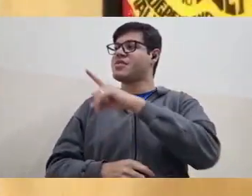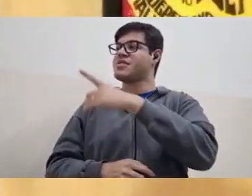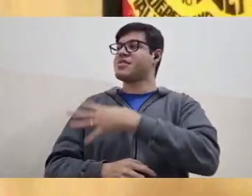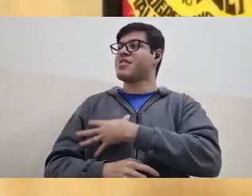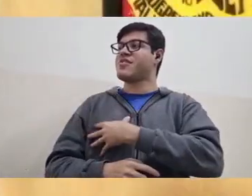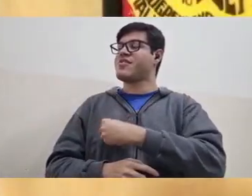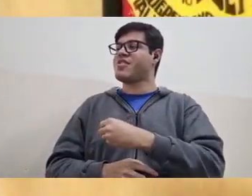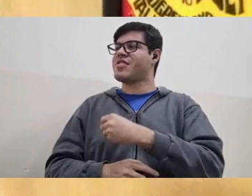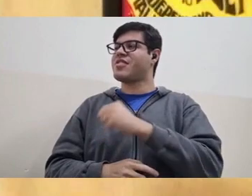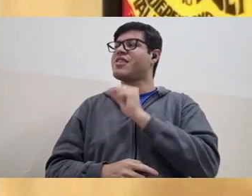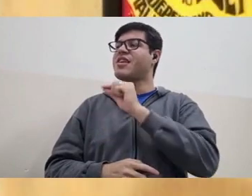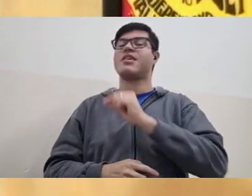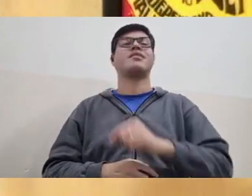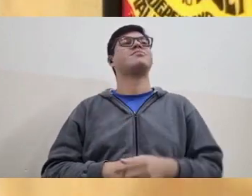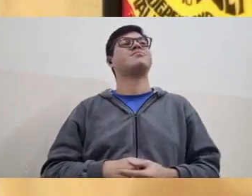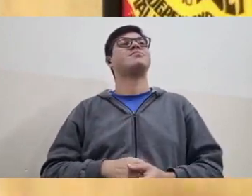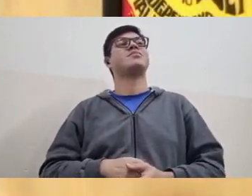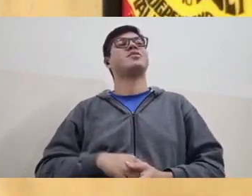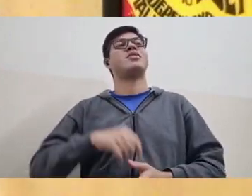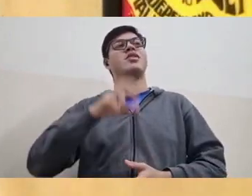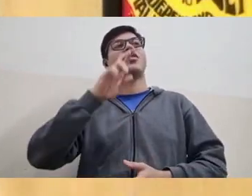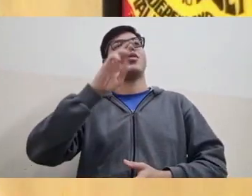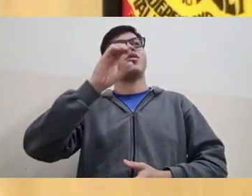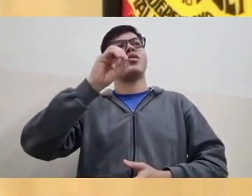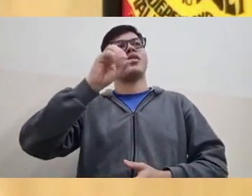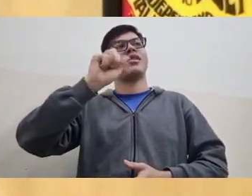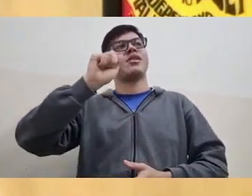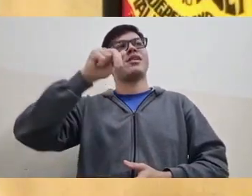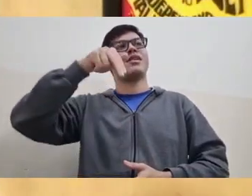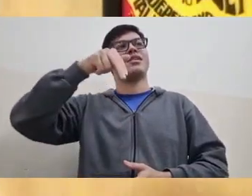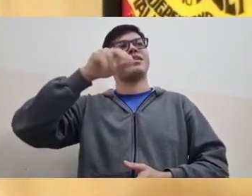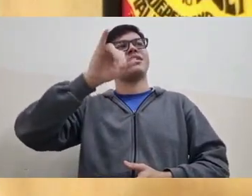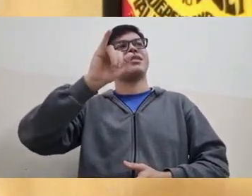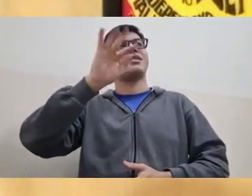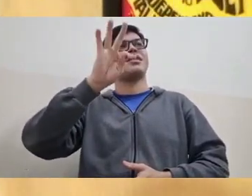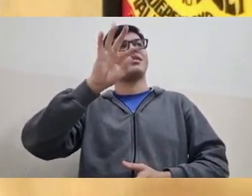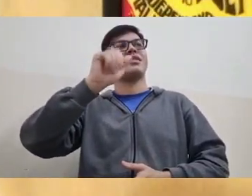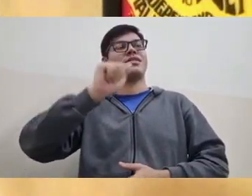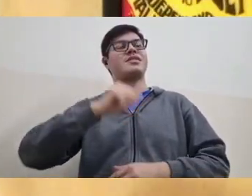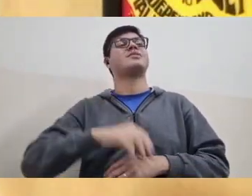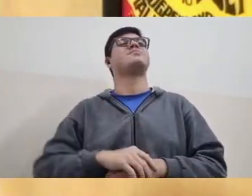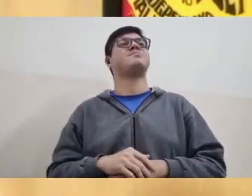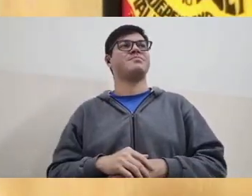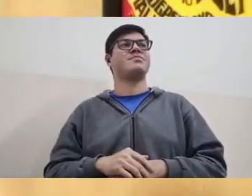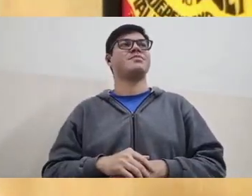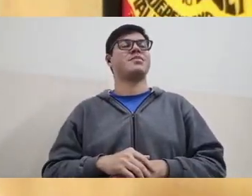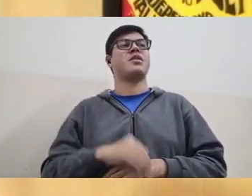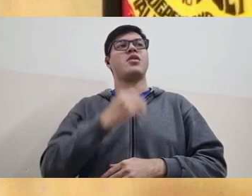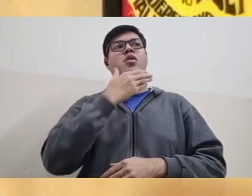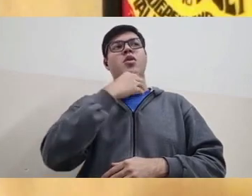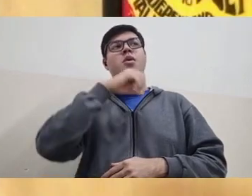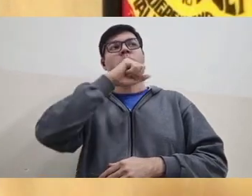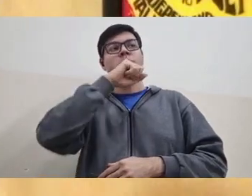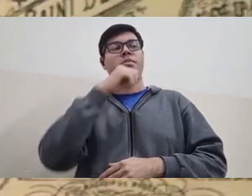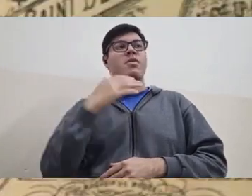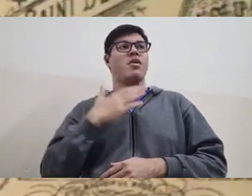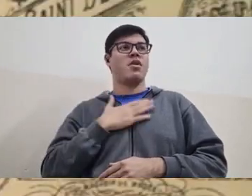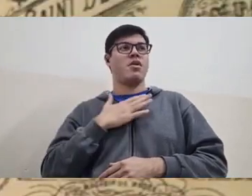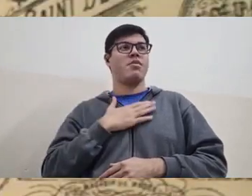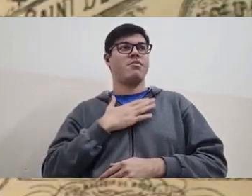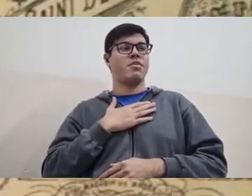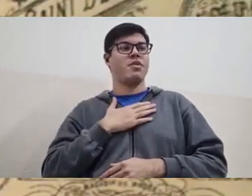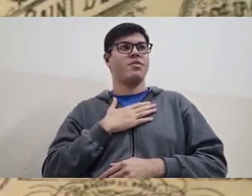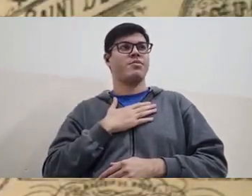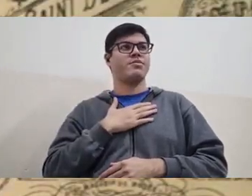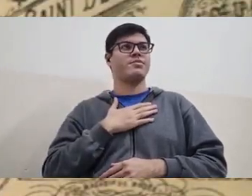Juanita. Exato. Ela foi secretária de Ação Social. Exato. E o seu pai foi secretário alguma vez, não? Não, meu pai